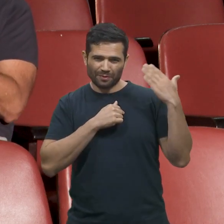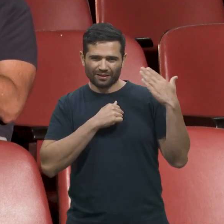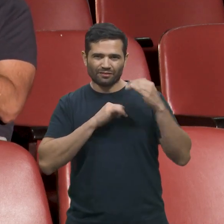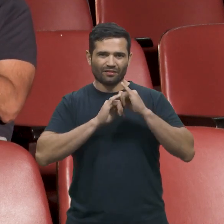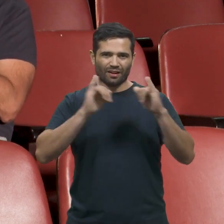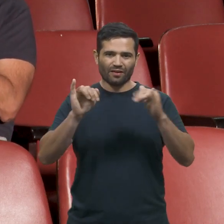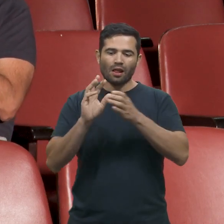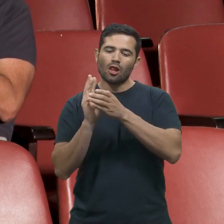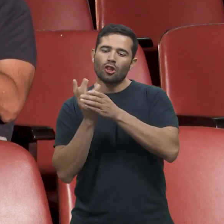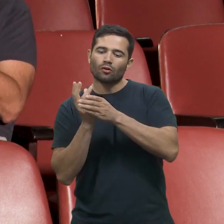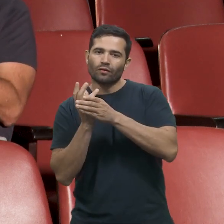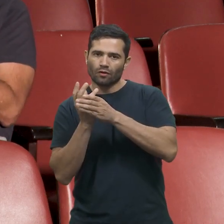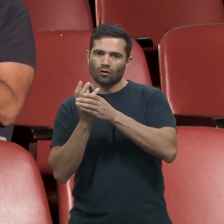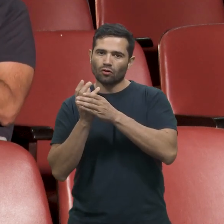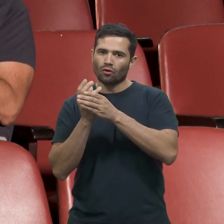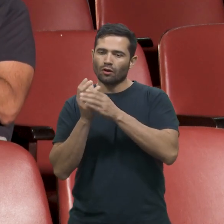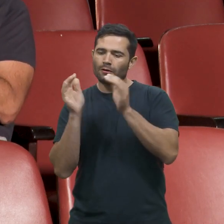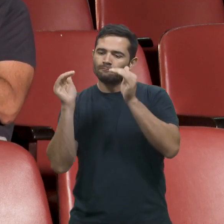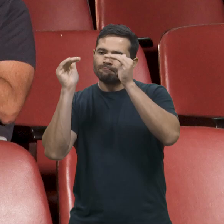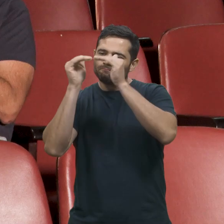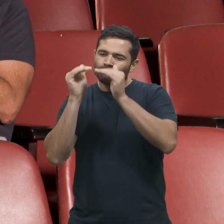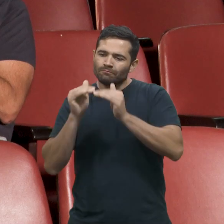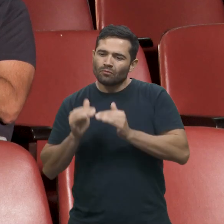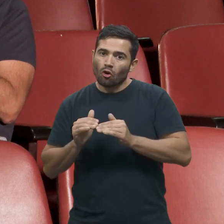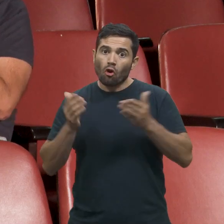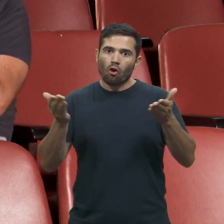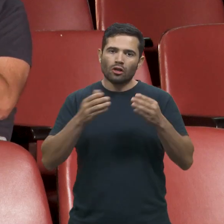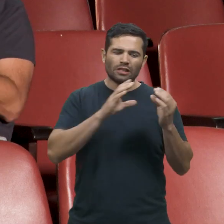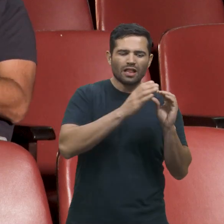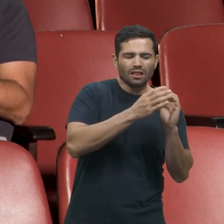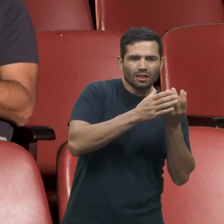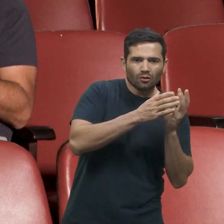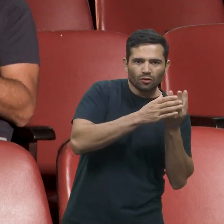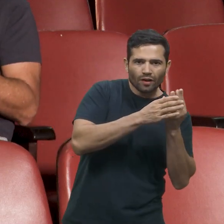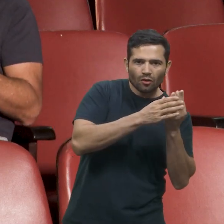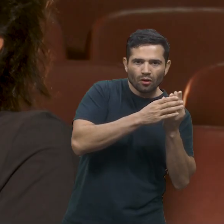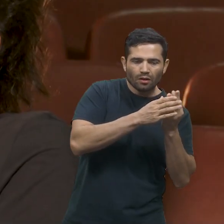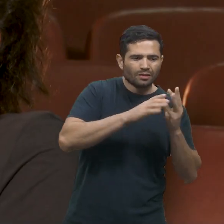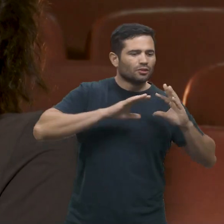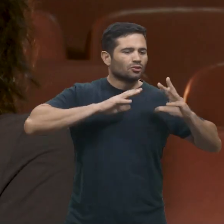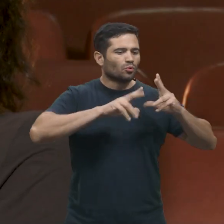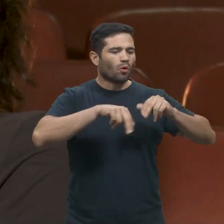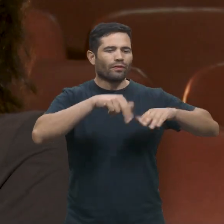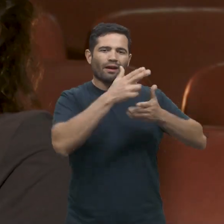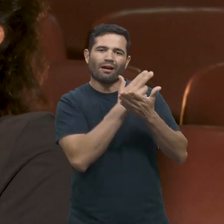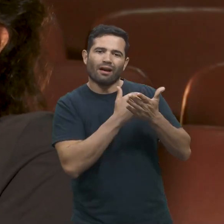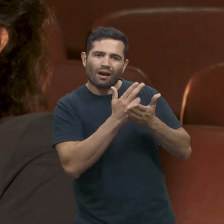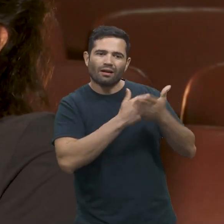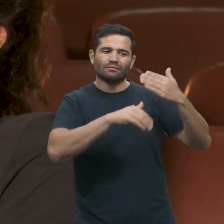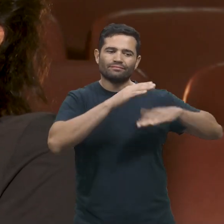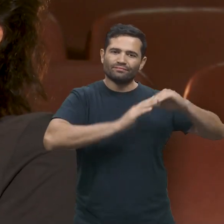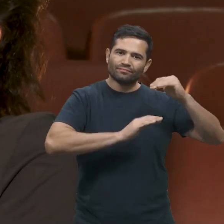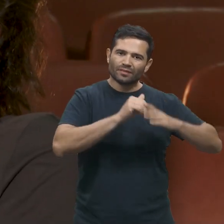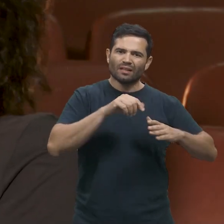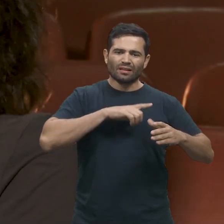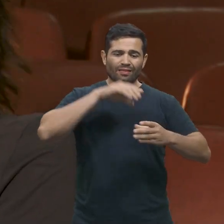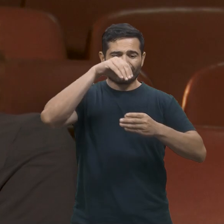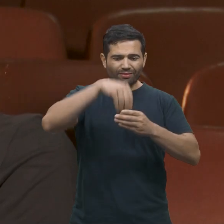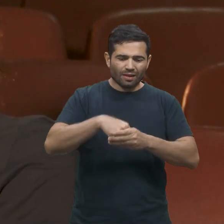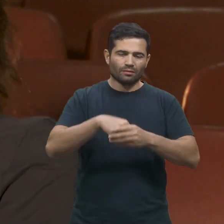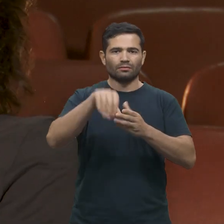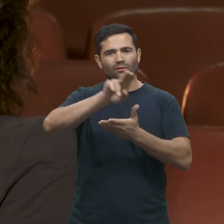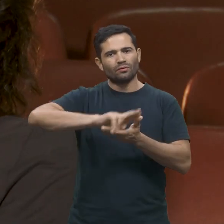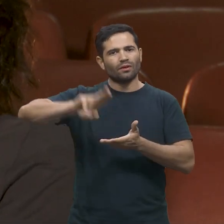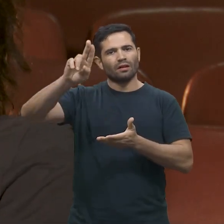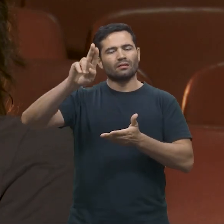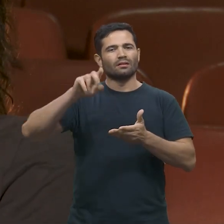antes que era um liquidificador harmônico. Hoje é um liquidificador de todas as artes. Quando você está dentro de uma universidade que tem